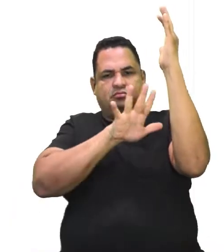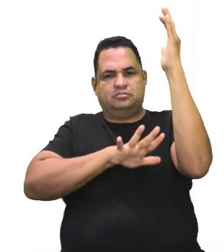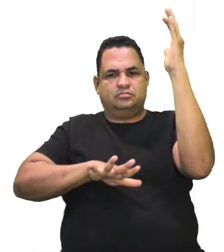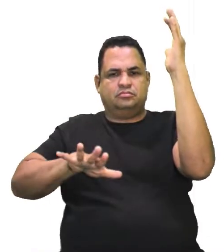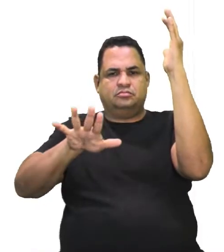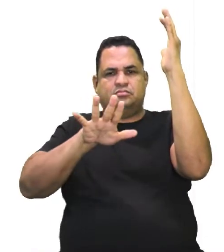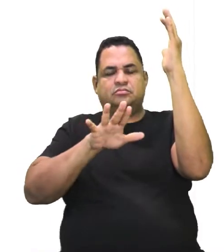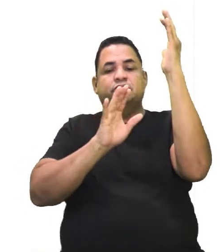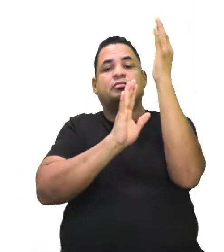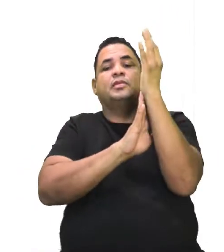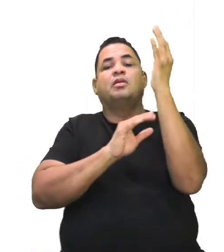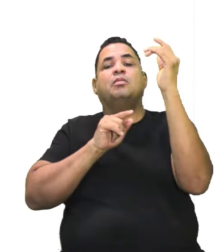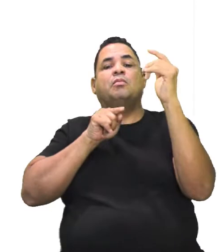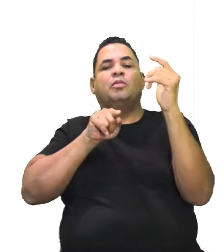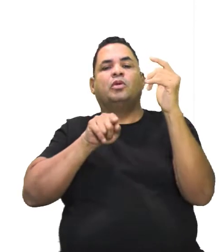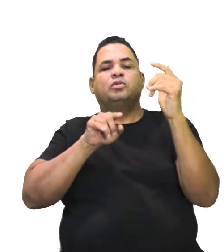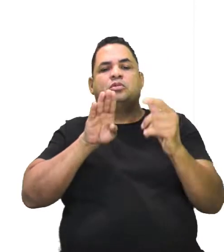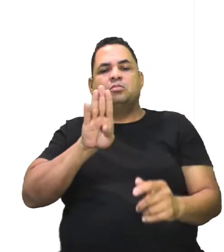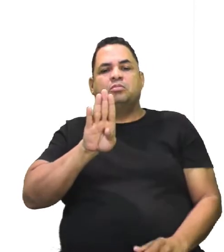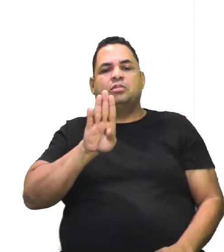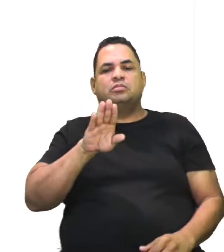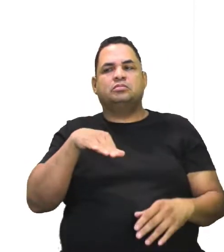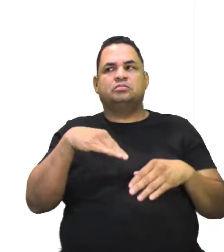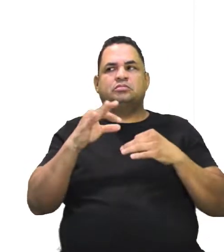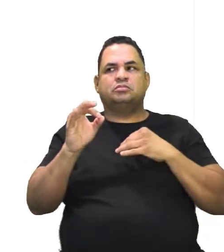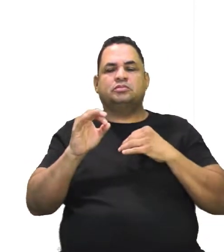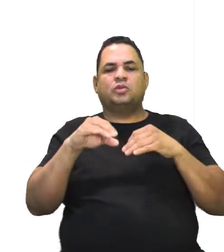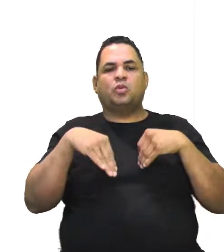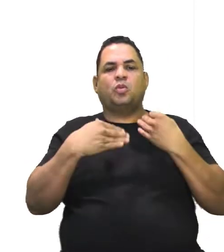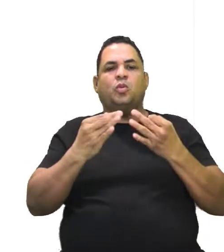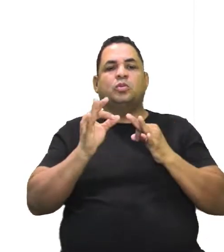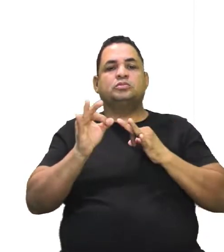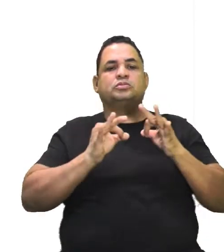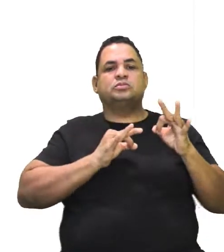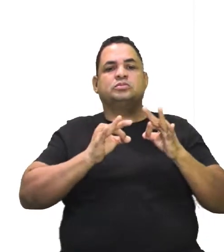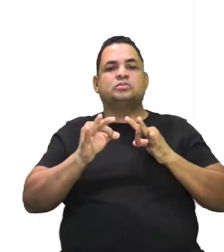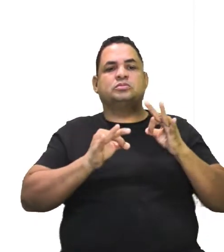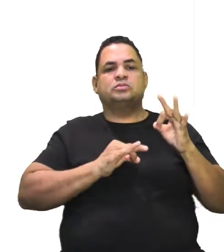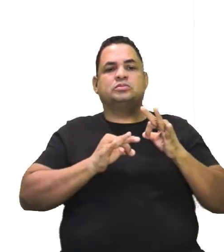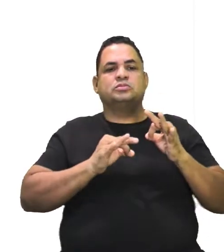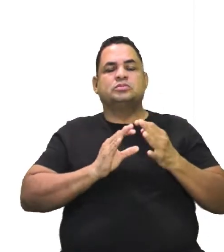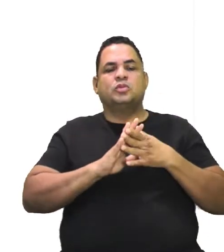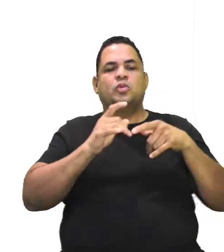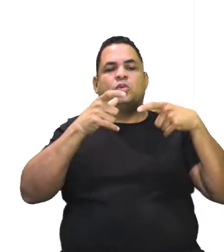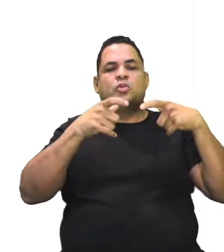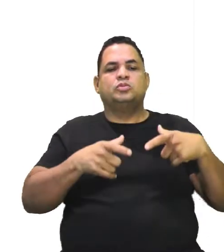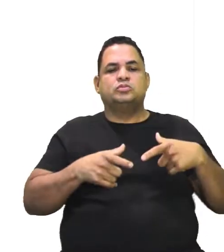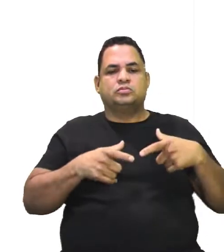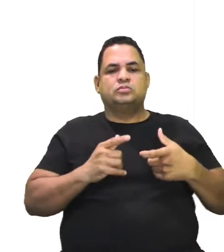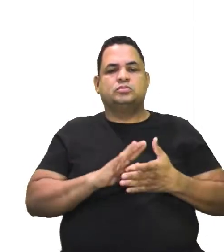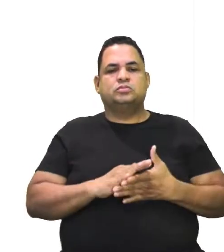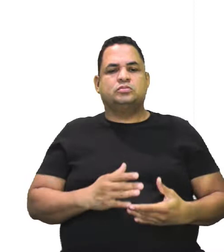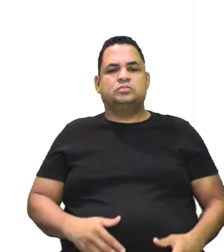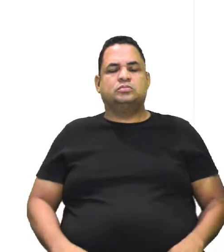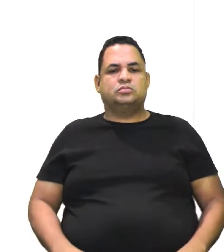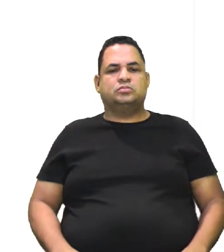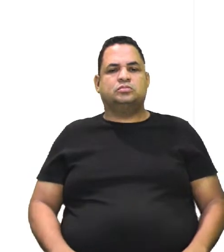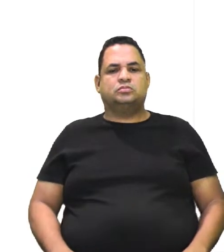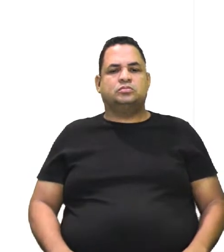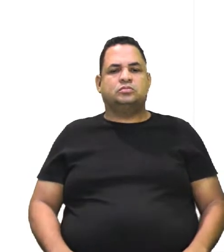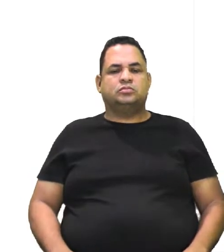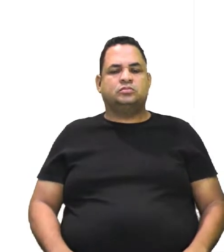o ponto B tem qual coordenada? Ponto B, esse aqui, ó. Isso. Ele tem